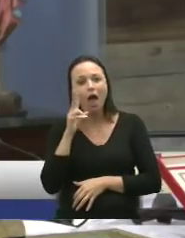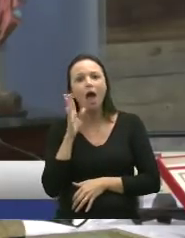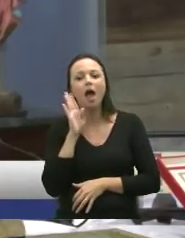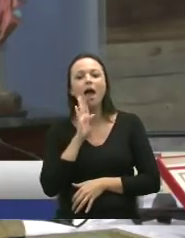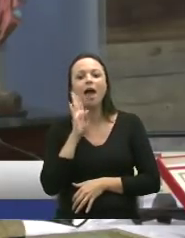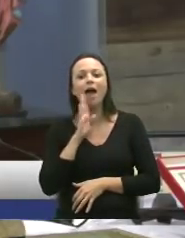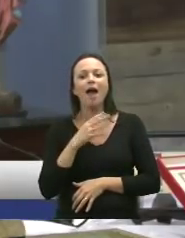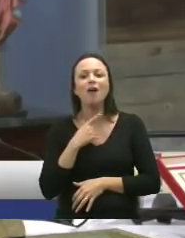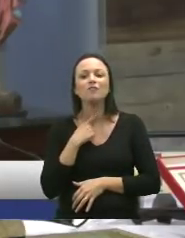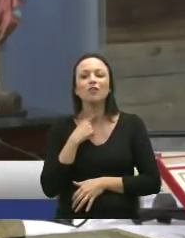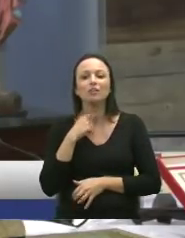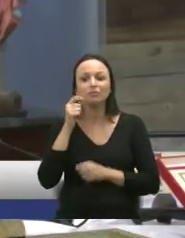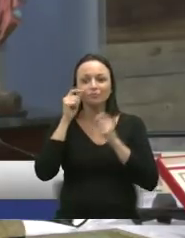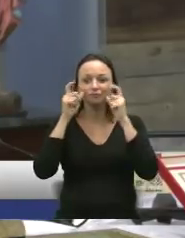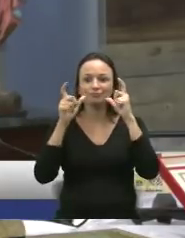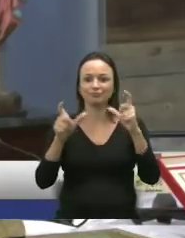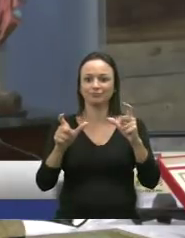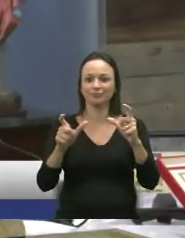disse,